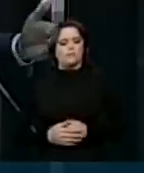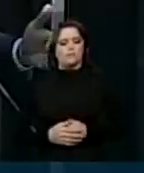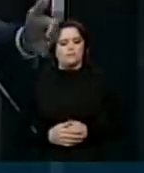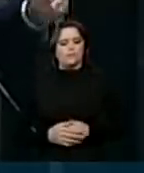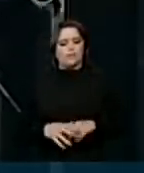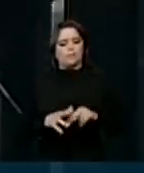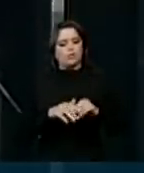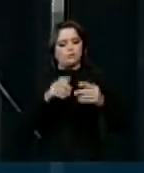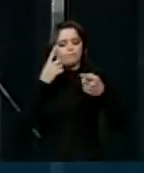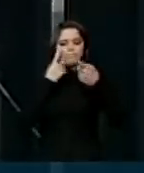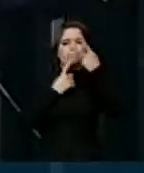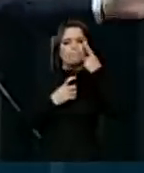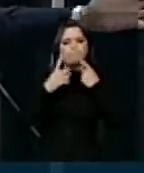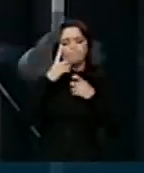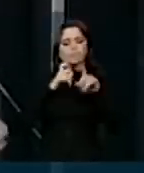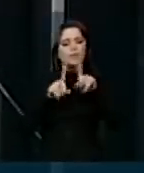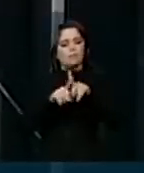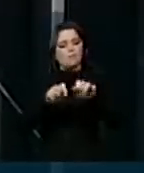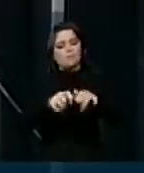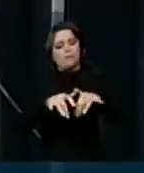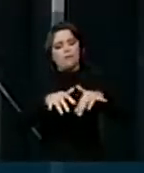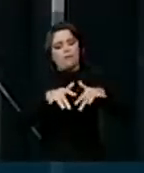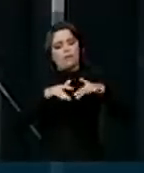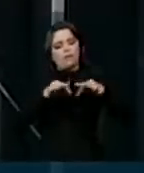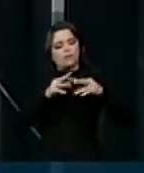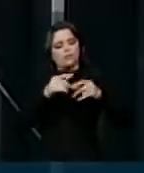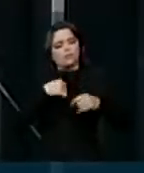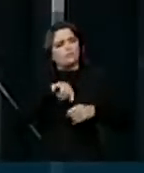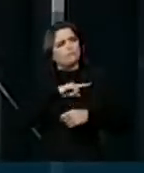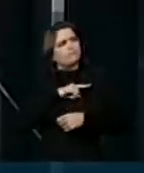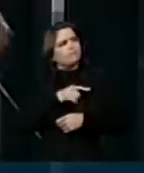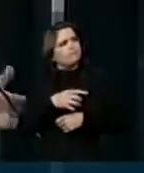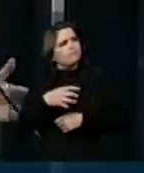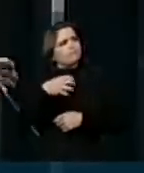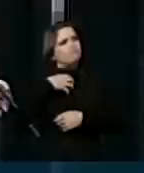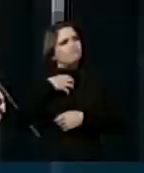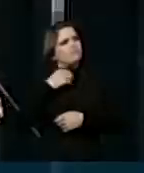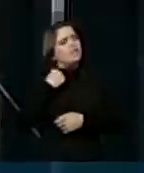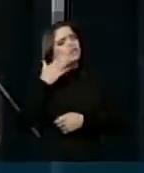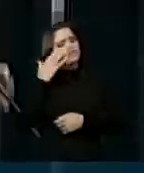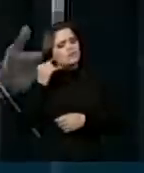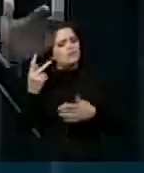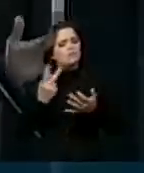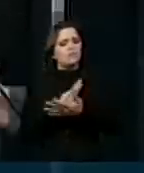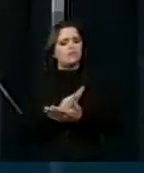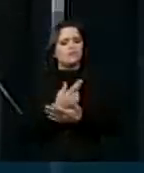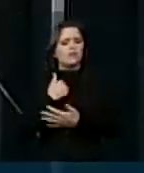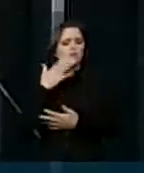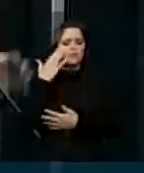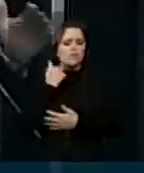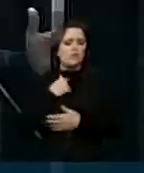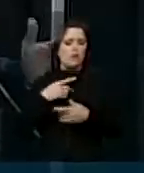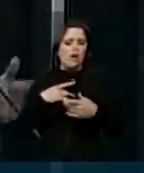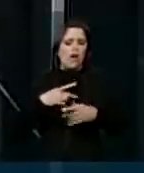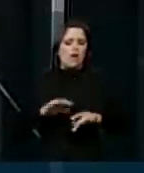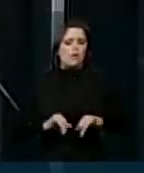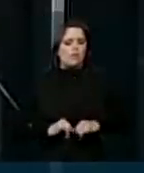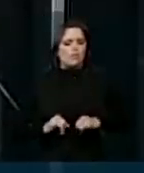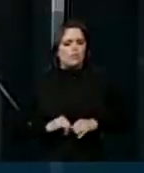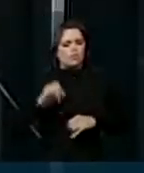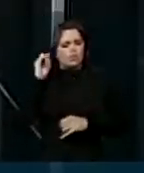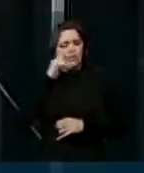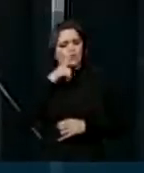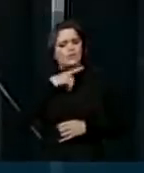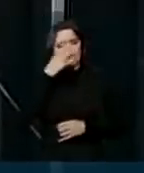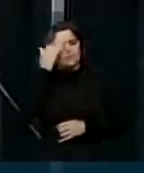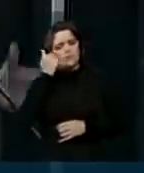as lágrimas também levou aquela plateia às lágrimas, e eu também me comovi, porque sei o que é isso, sei o que é essa batalha, eu conheço